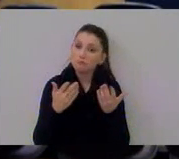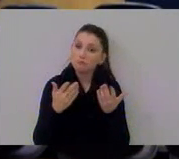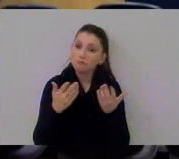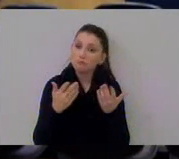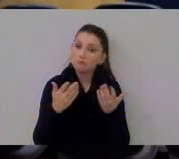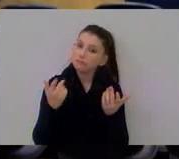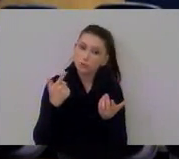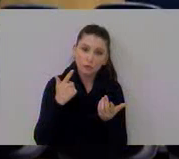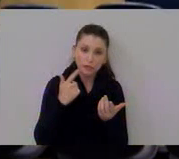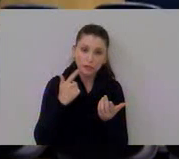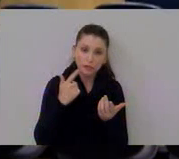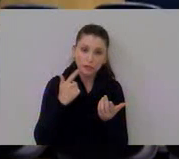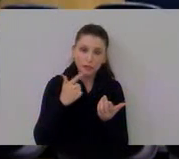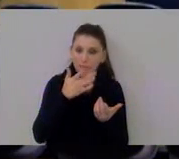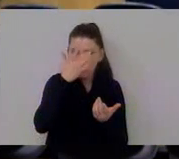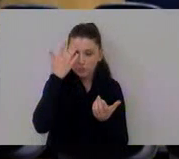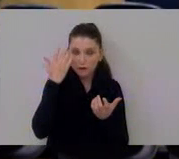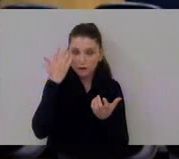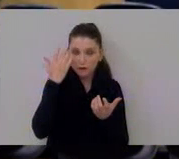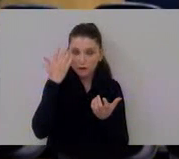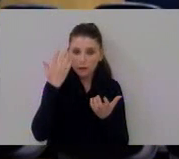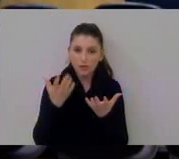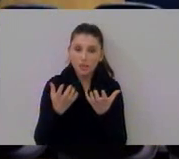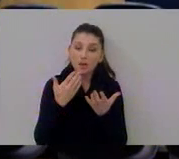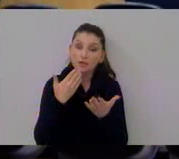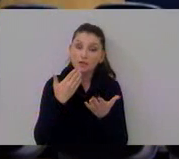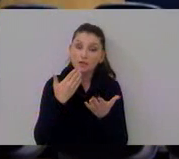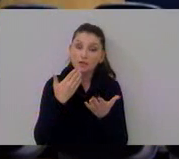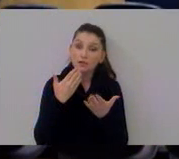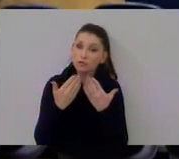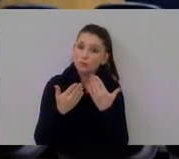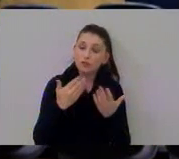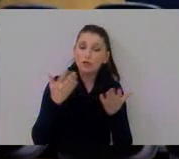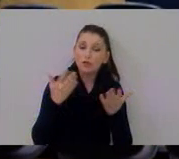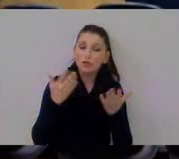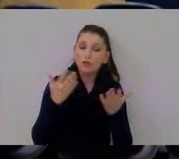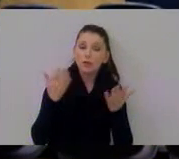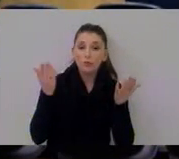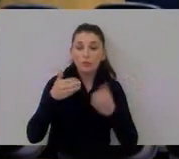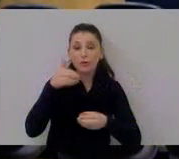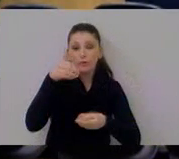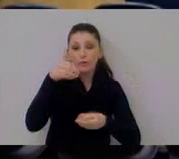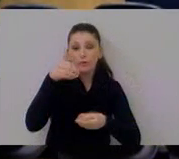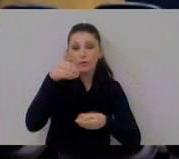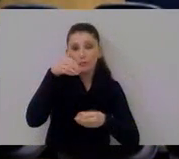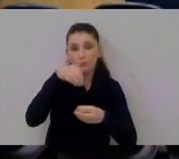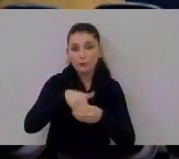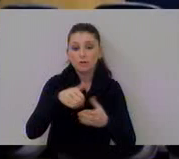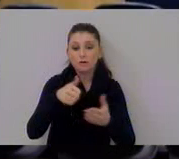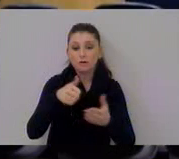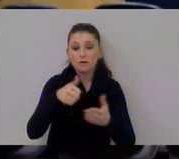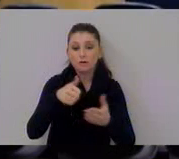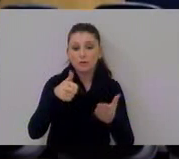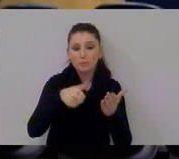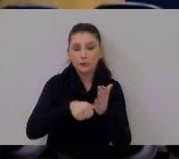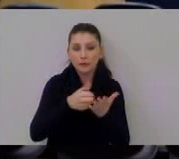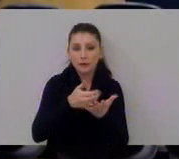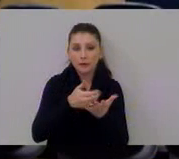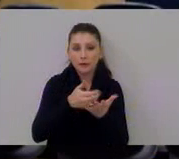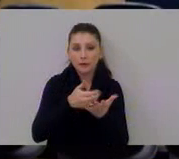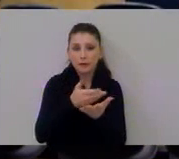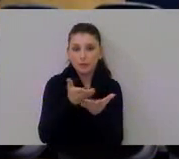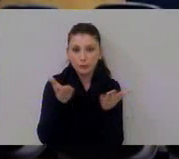discutir, em votação, os contrários se manifestem. Aprovado por